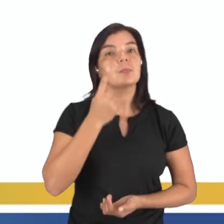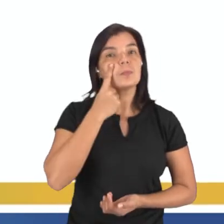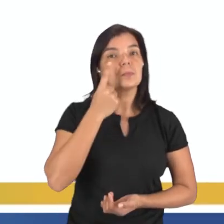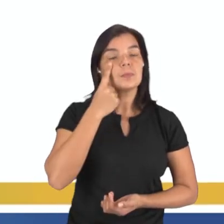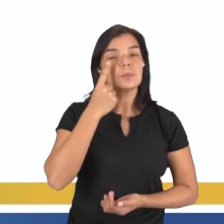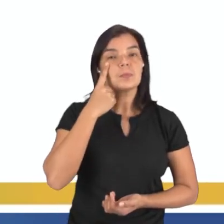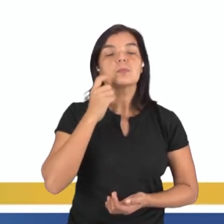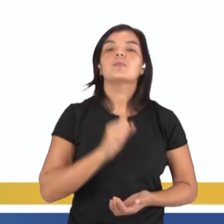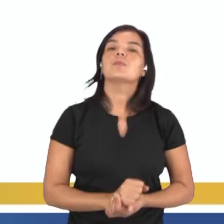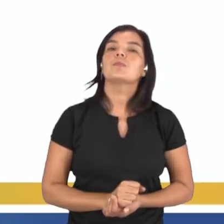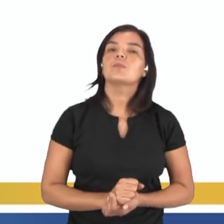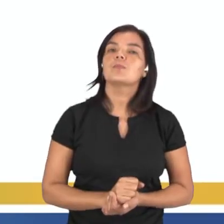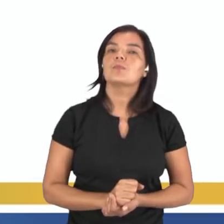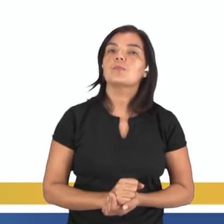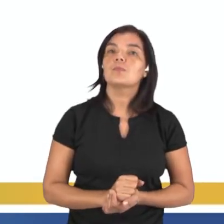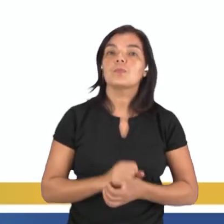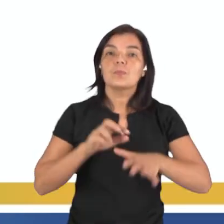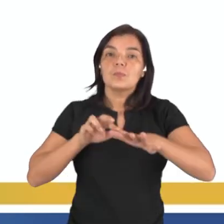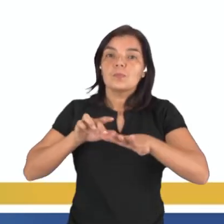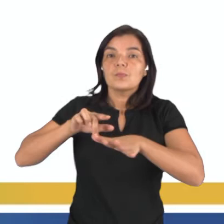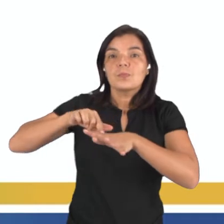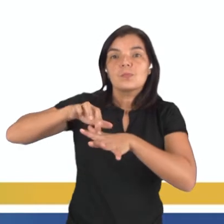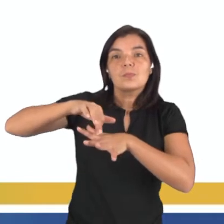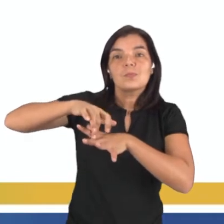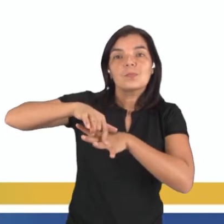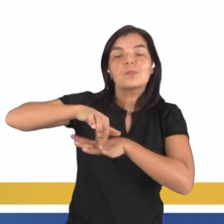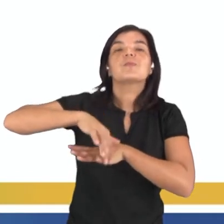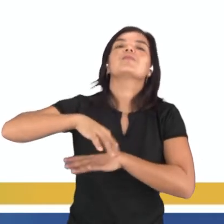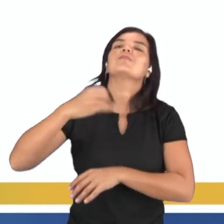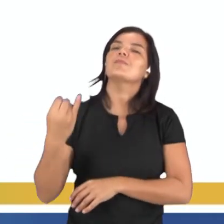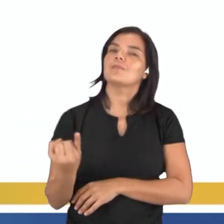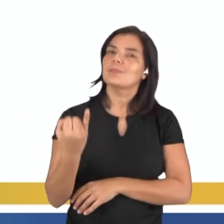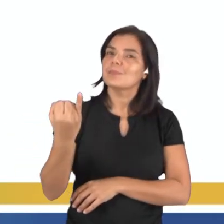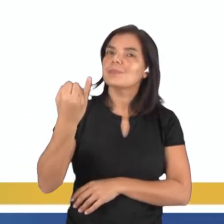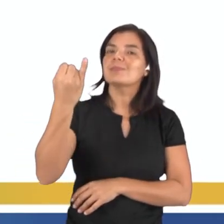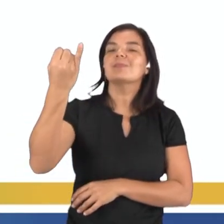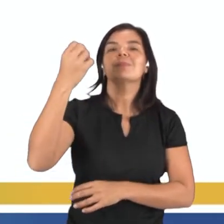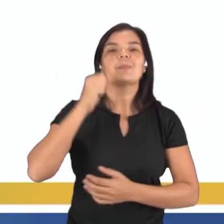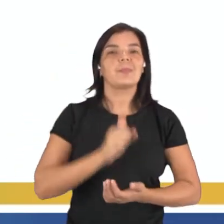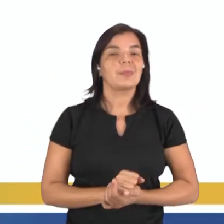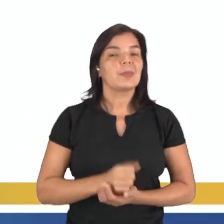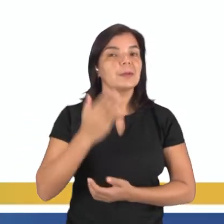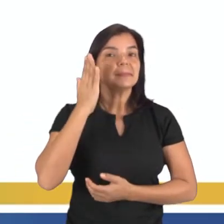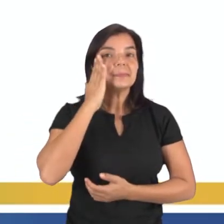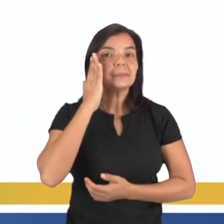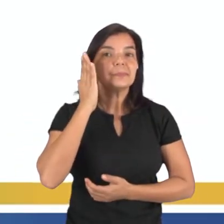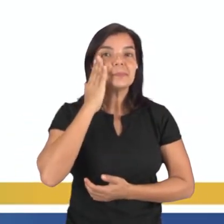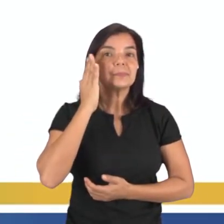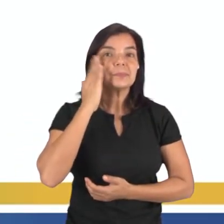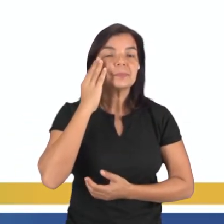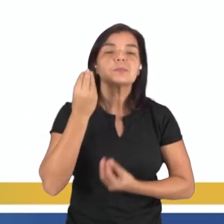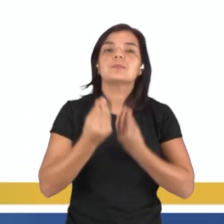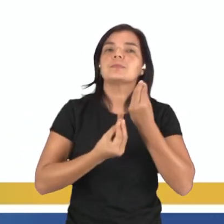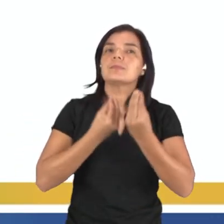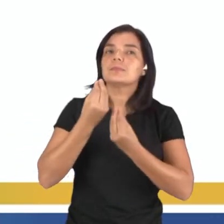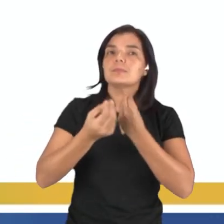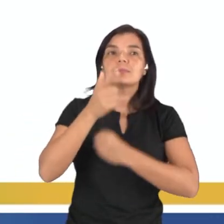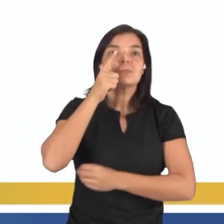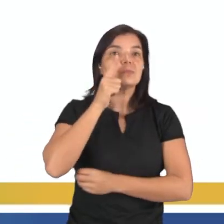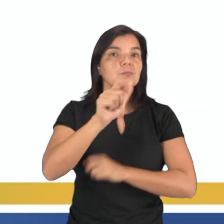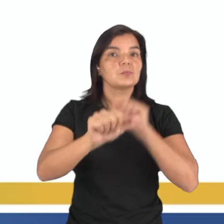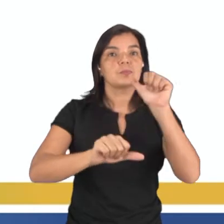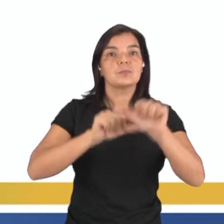Olha só, essa escadinha ela é muito importante para a gente entender como é que a gente